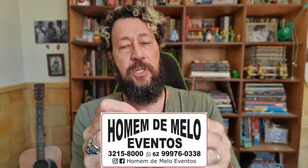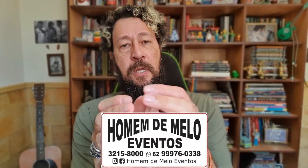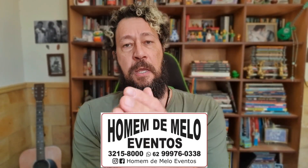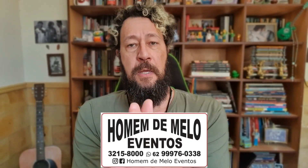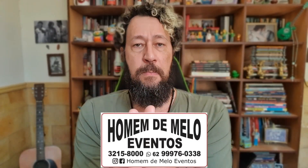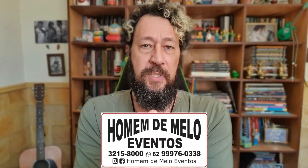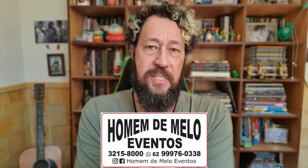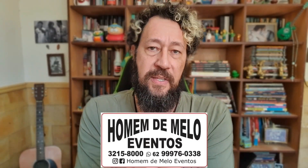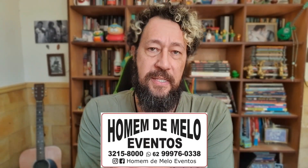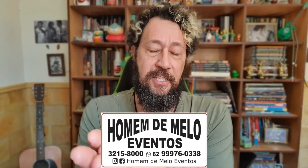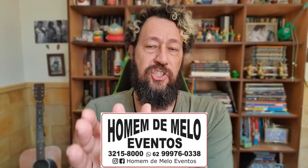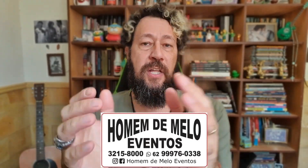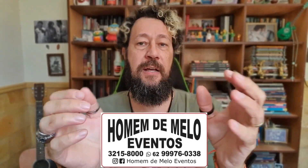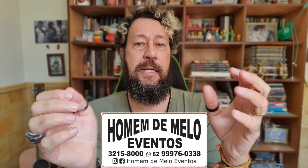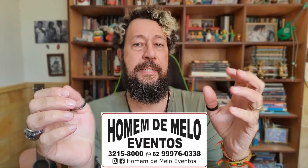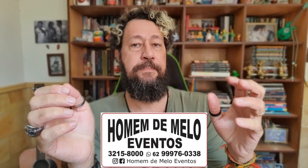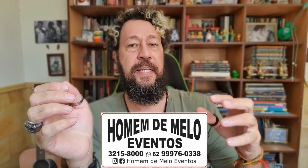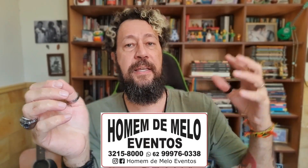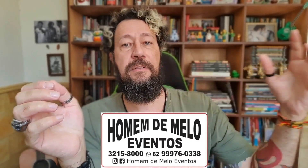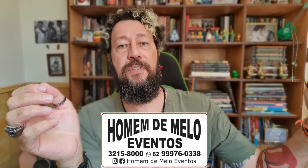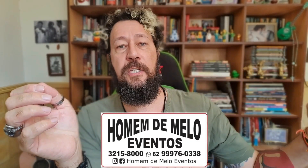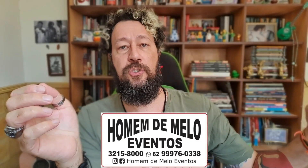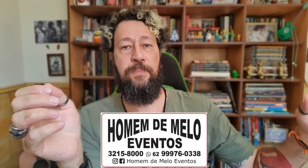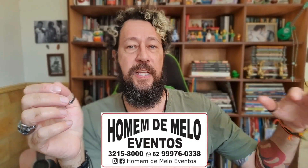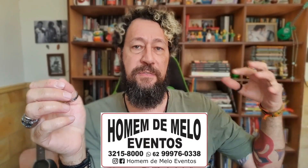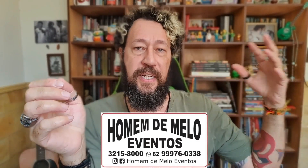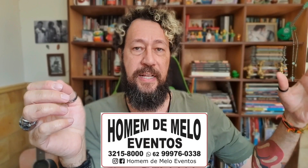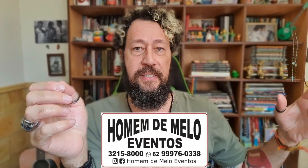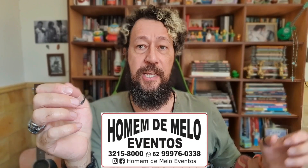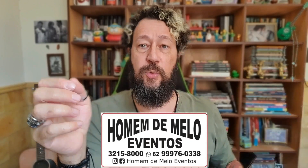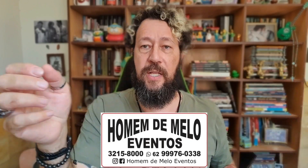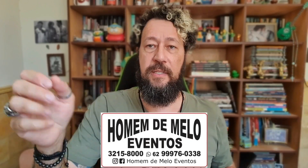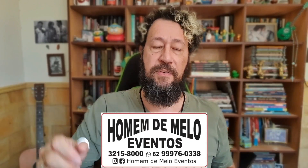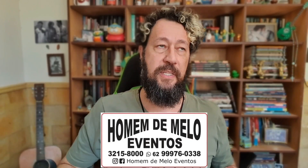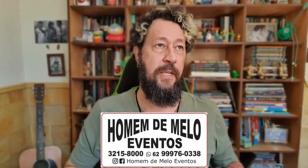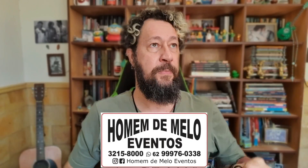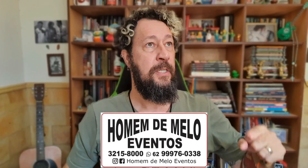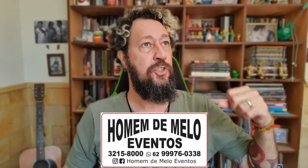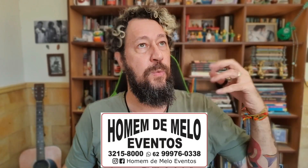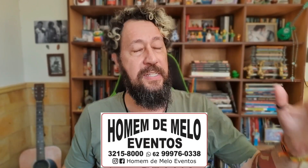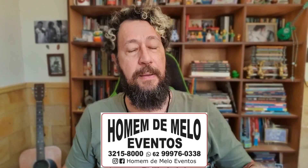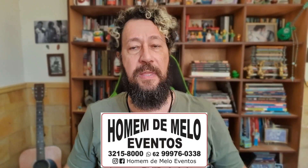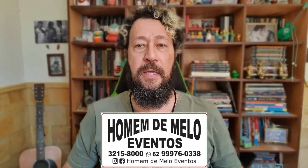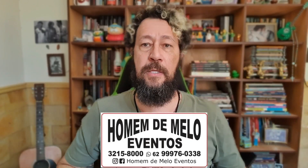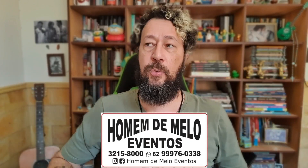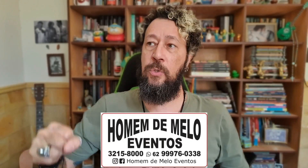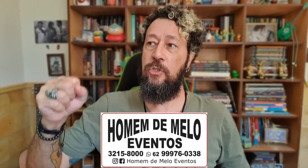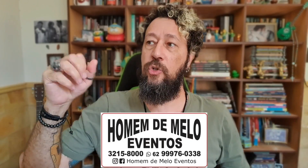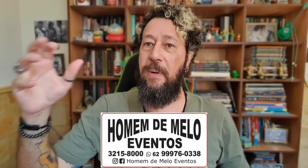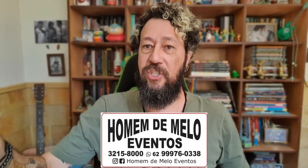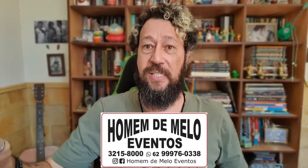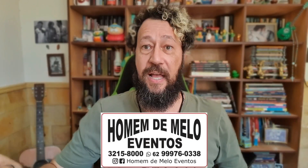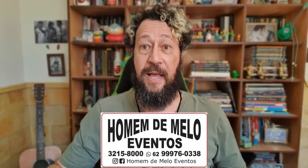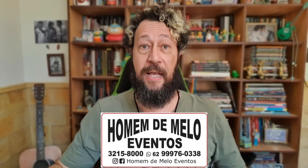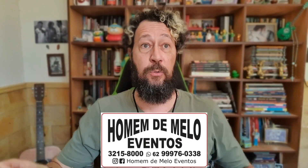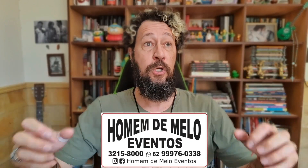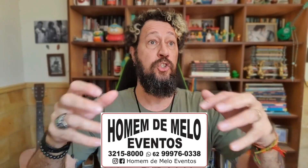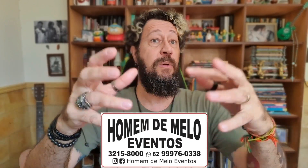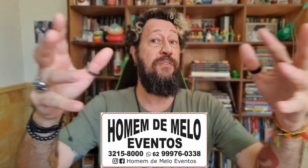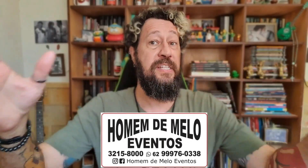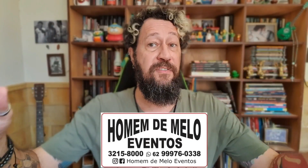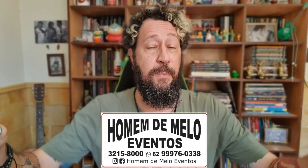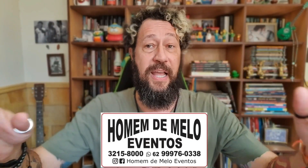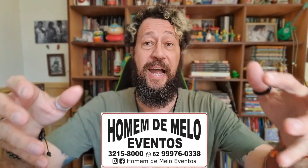isso é importante muitas vezes a gente tem aquele vídeo pela fita Ou aquele DVD de um casamento de um batizado